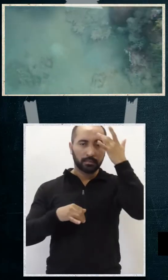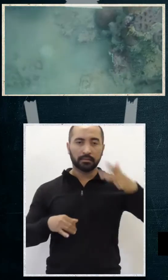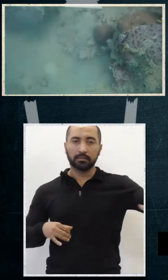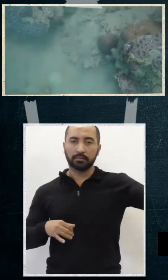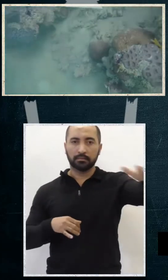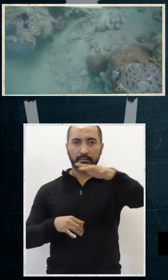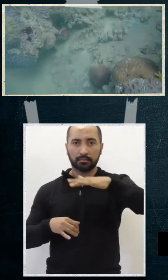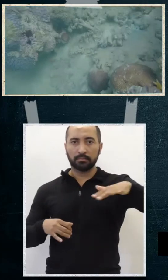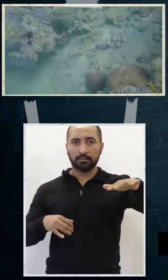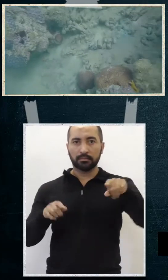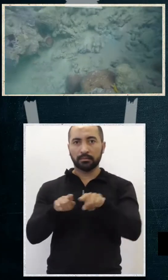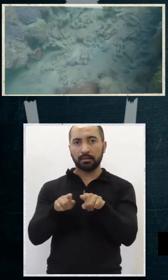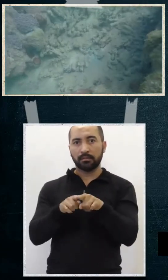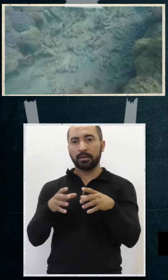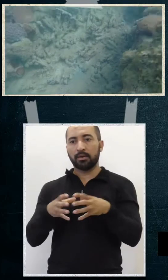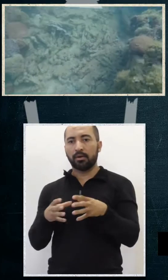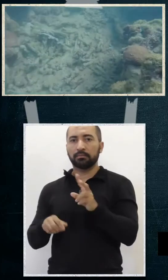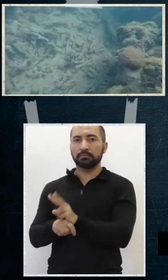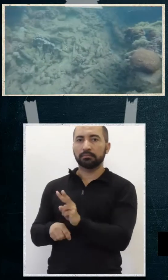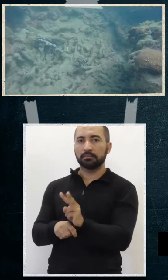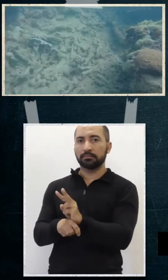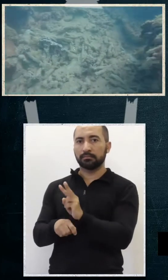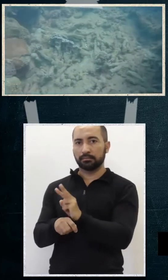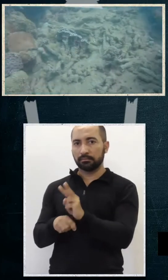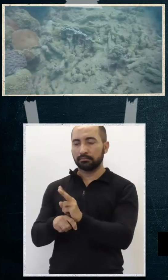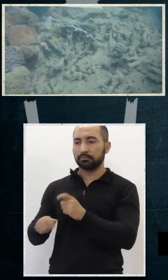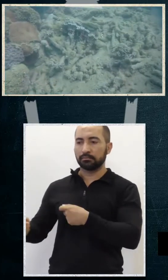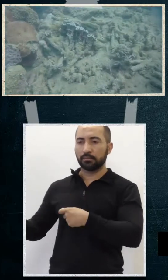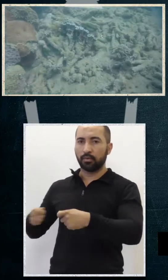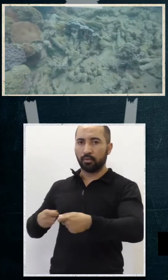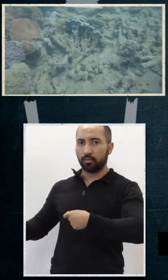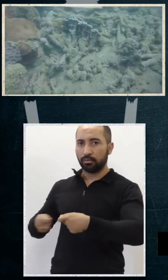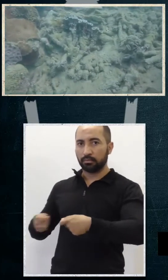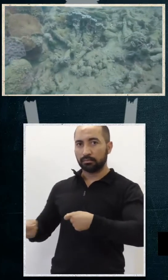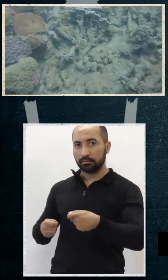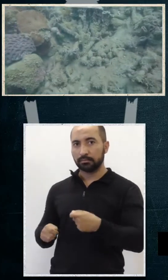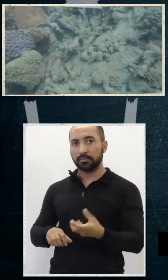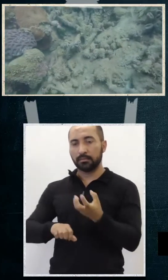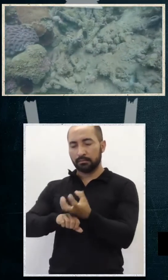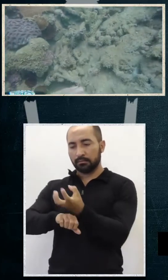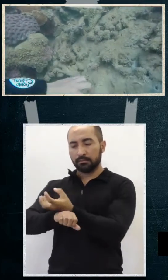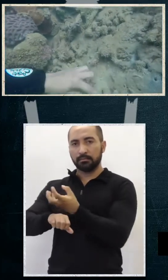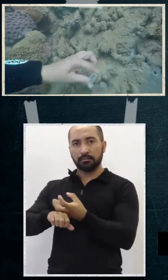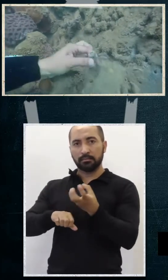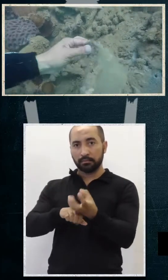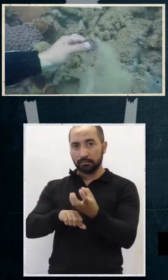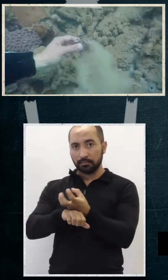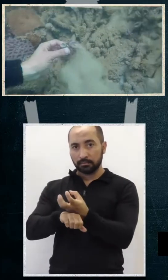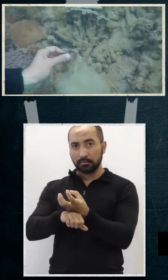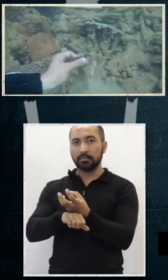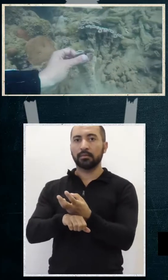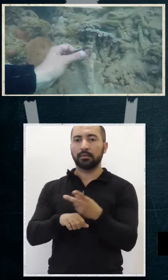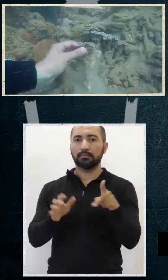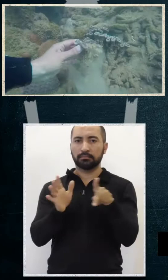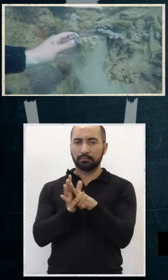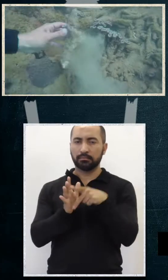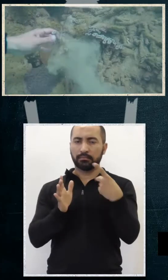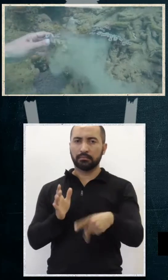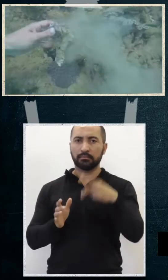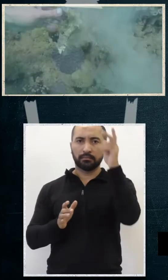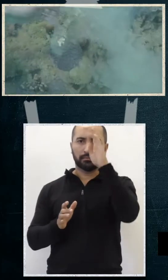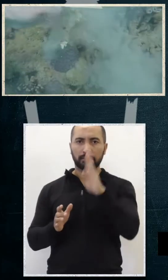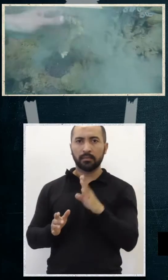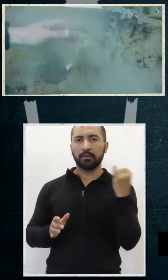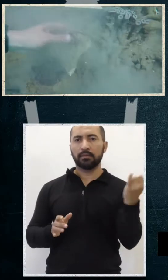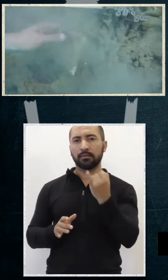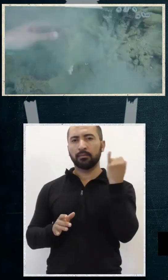devido à sedimentação e às ações antrópicas em volta desses ambientes. A gente sabe que o Mucismilha Hart é uma espécie endêmica que tem sua conservação